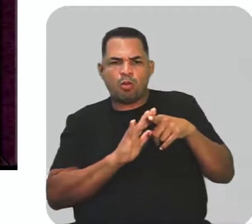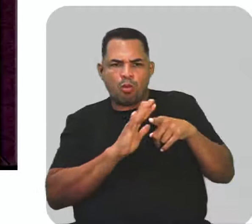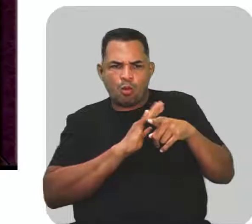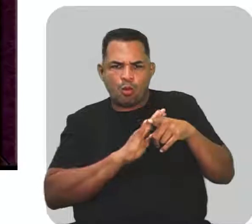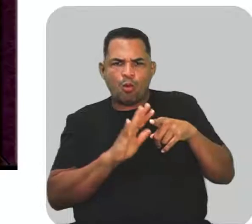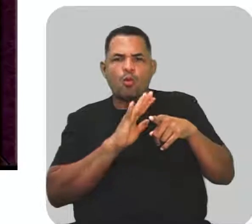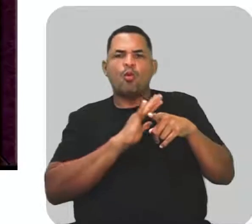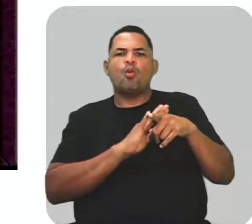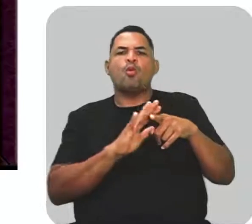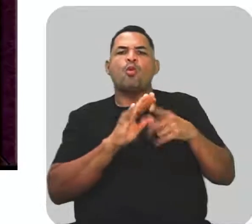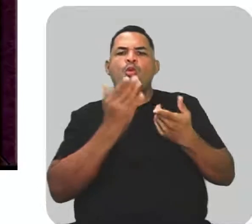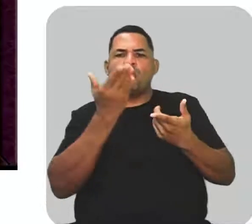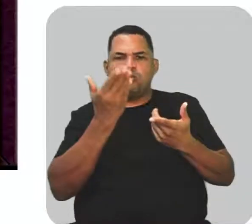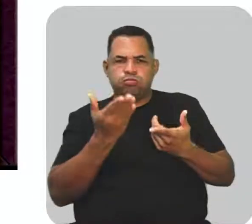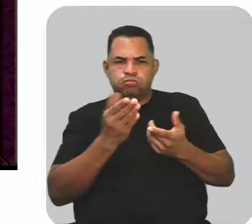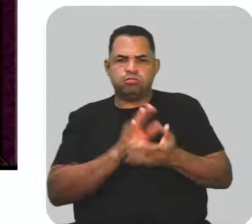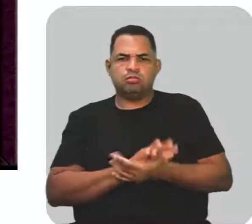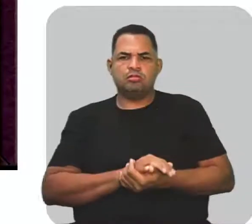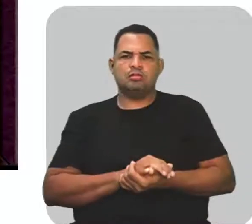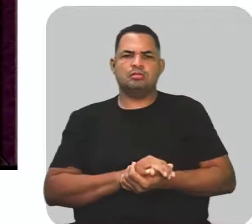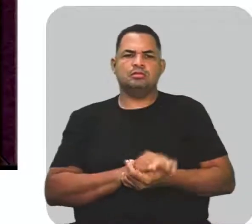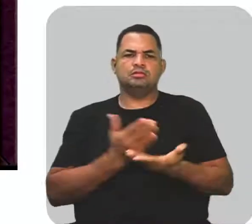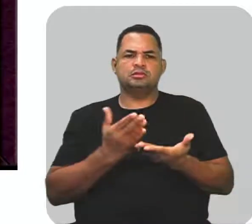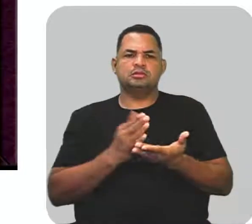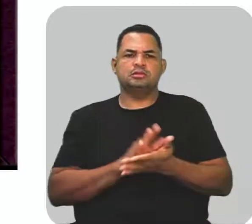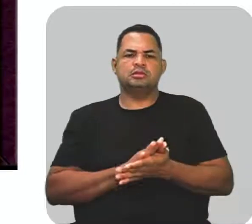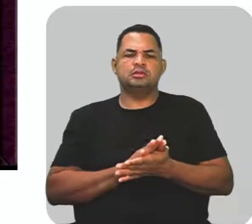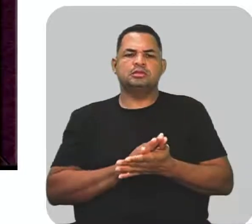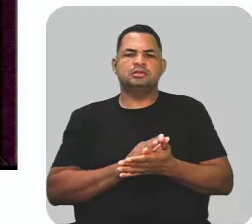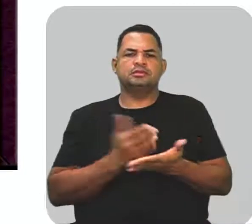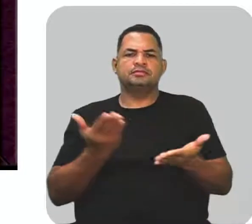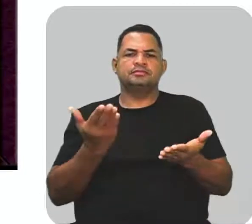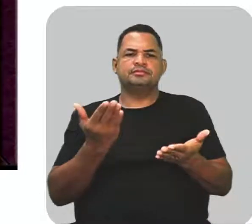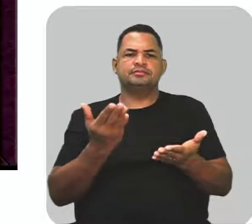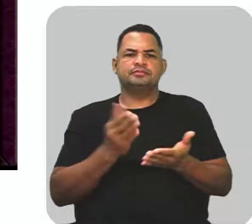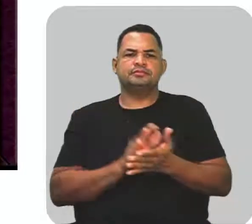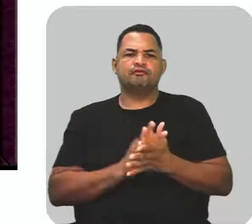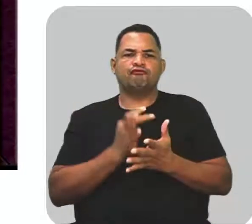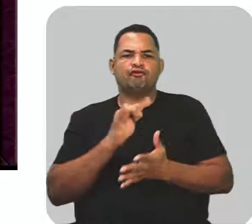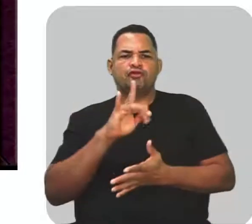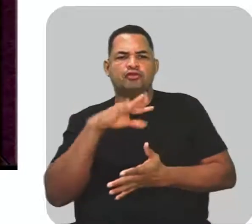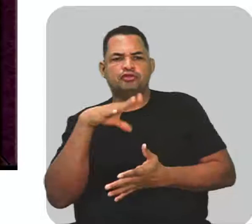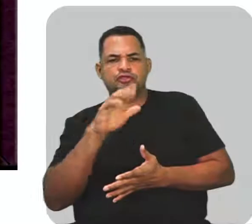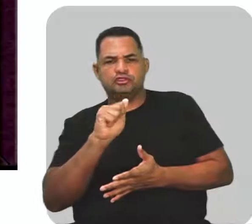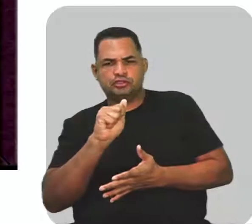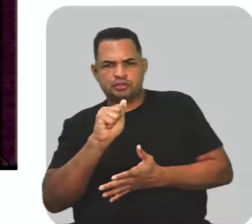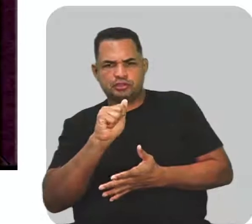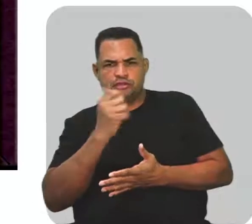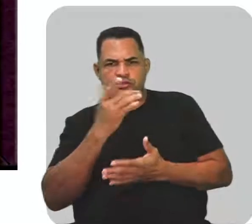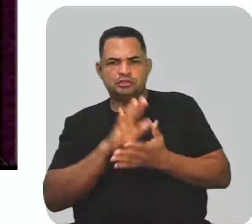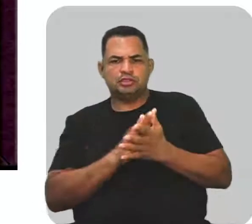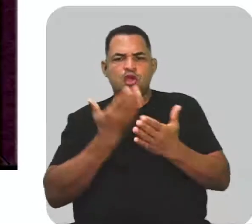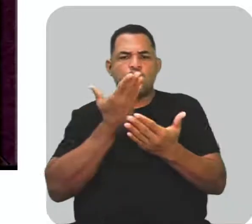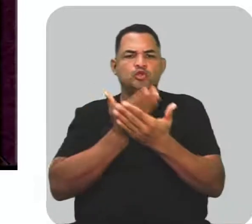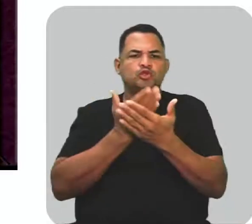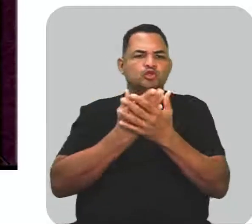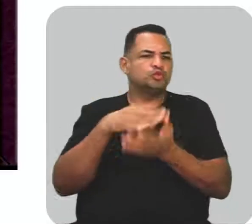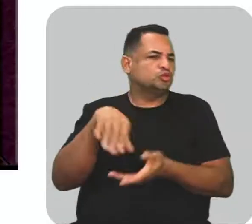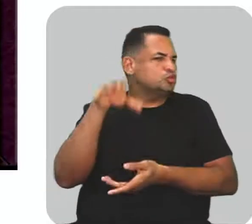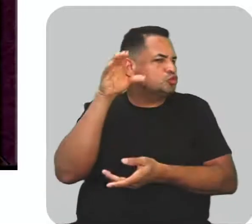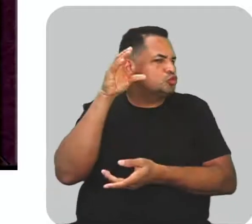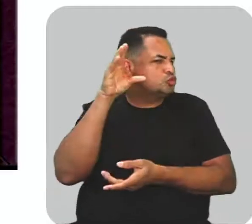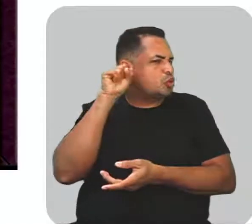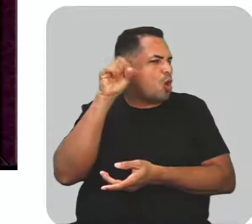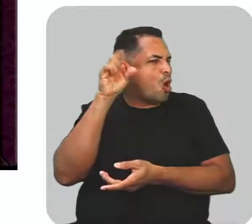os sons, aí a gente vai estar falando aí propriamente da fonologia, essa ciência que estuda aí os sons,